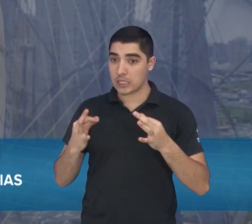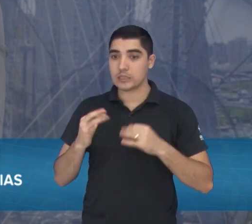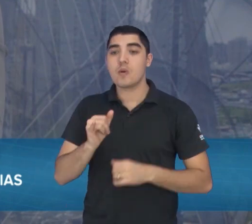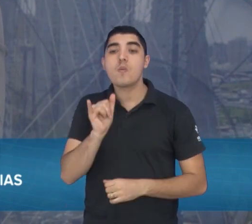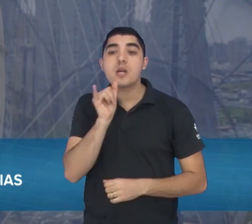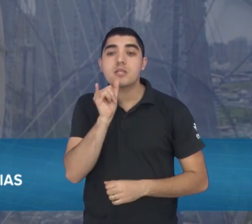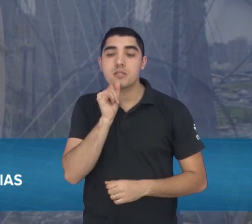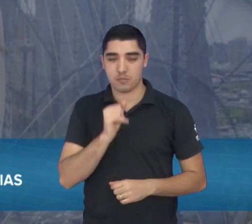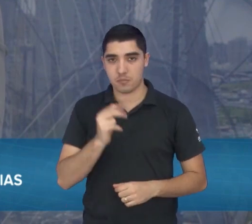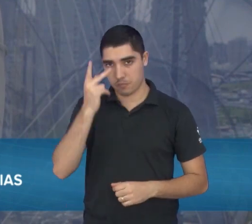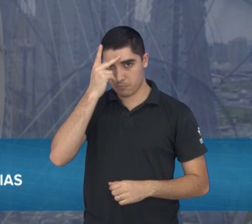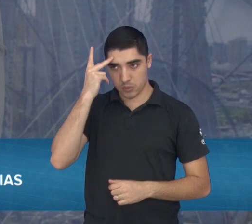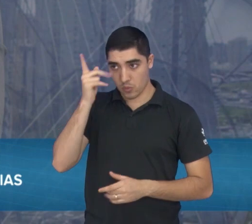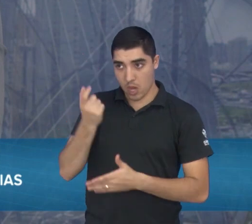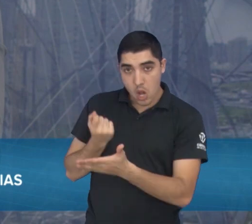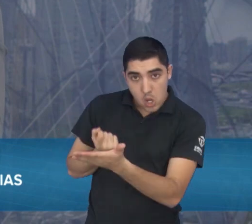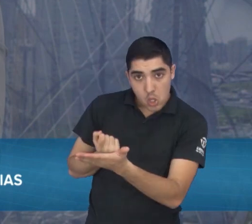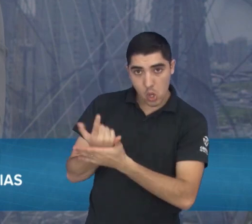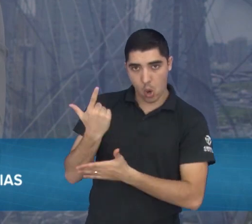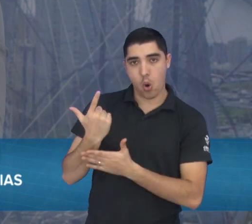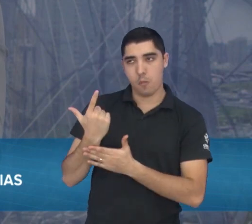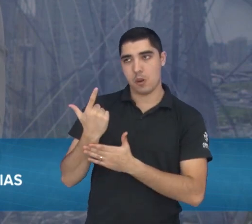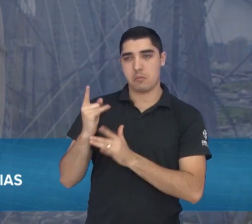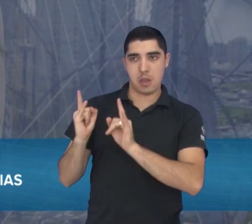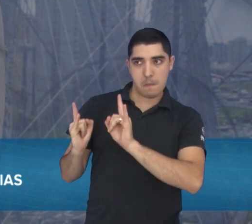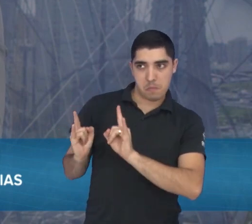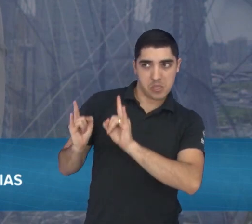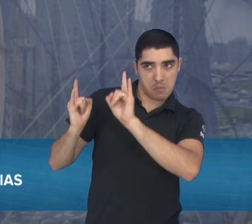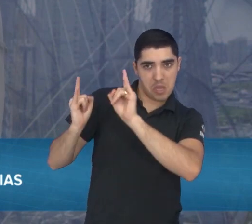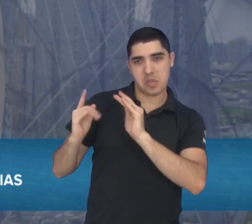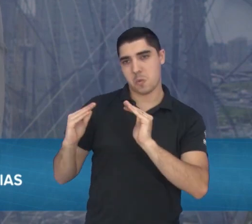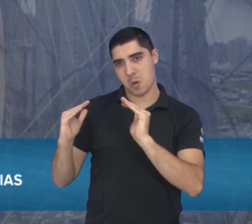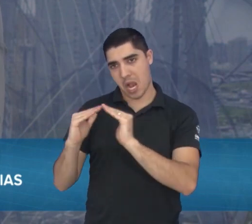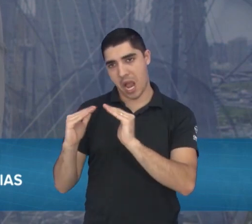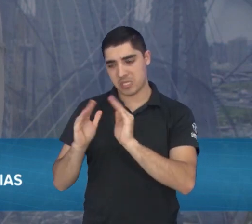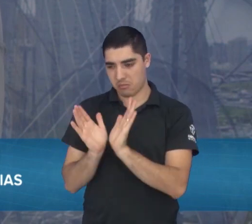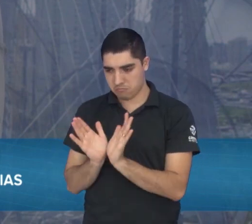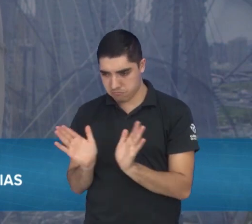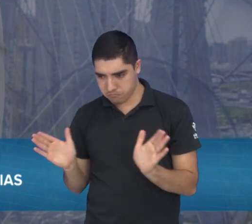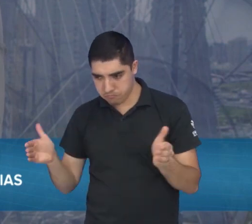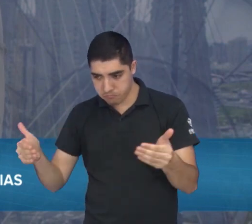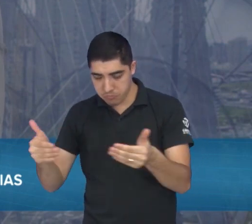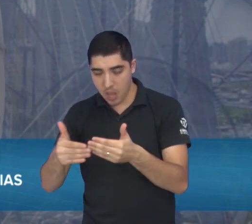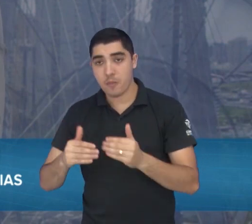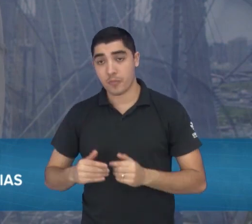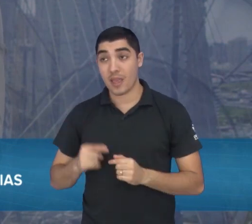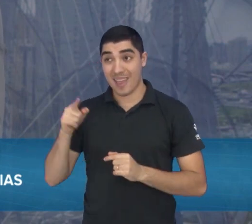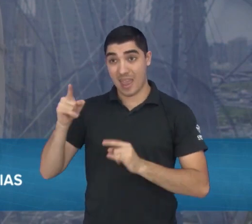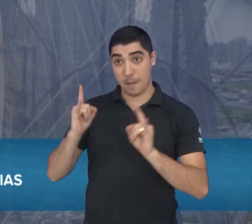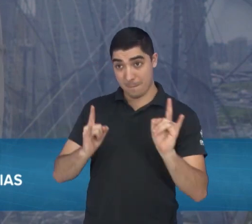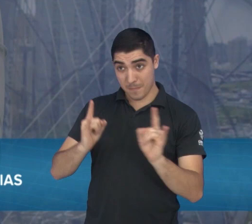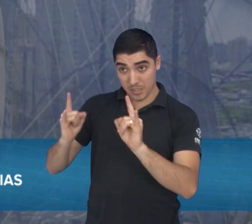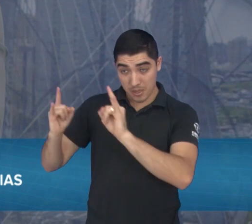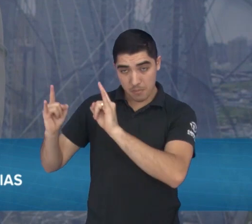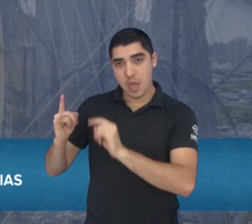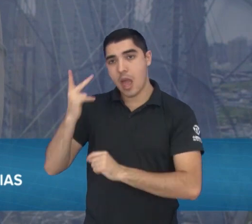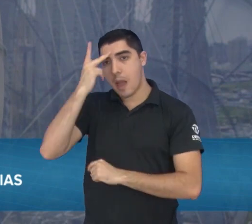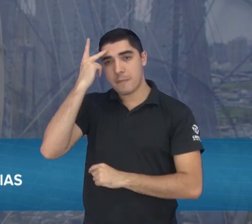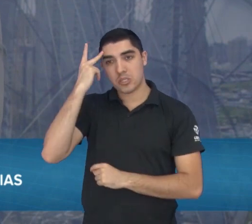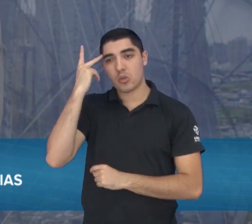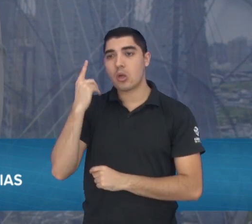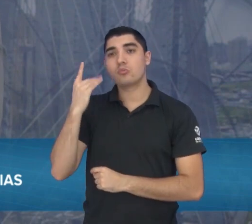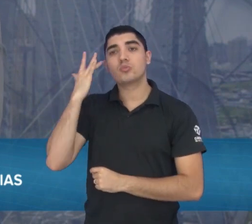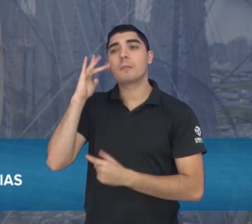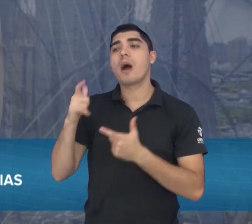um morador ele compra a unidade habitacional dele, o apartamento dele, ele vai lá, geralmente ele não olha nem aonde é a vaga de